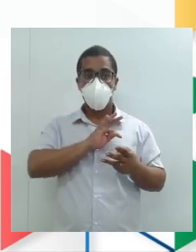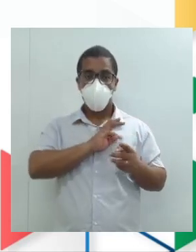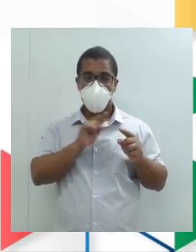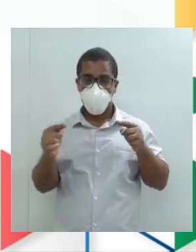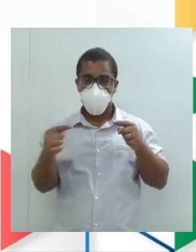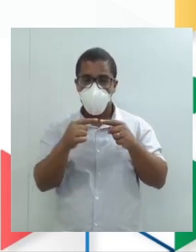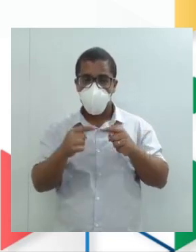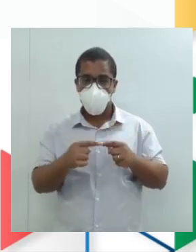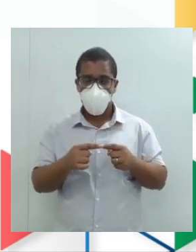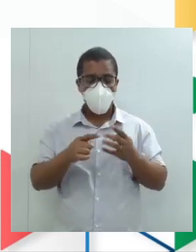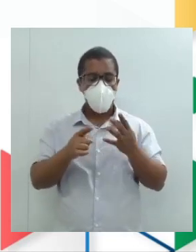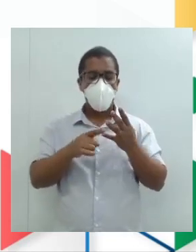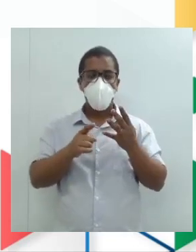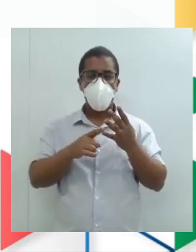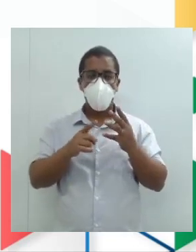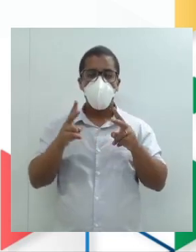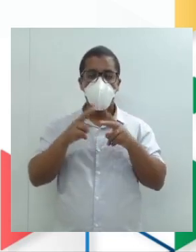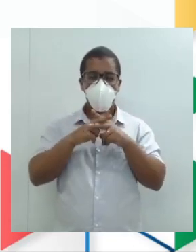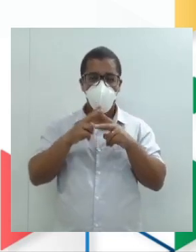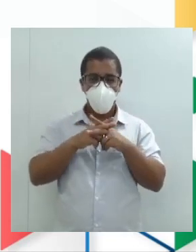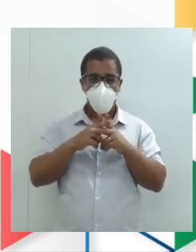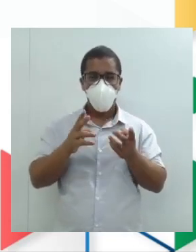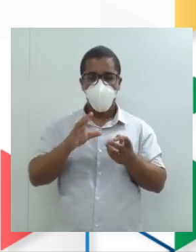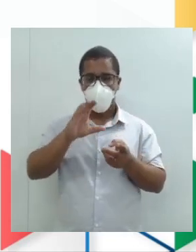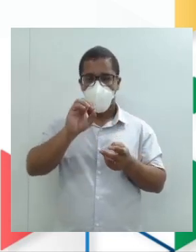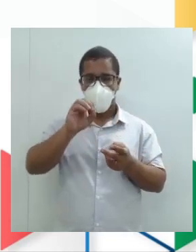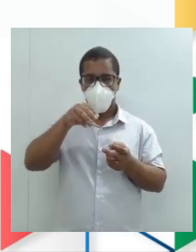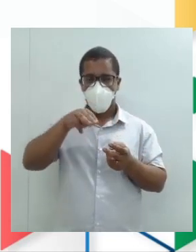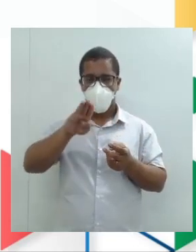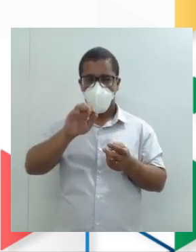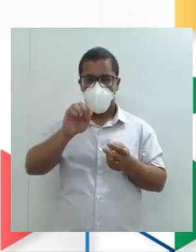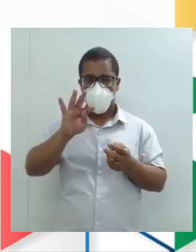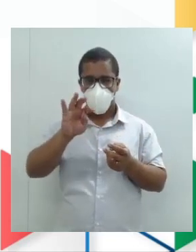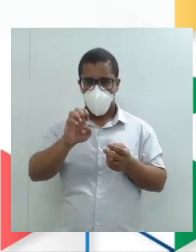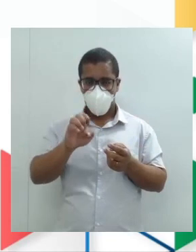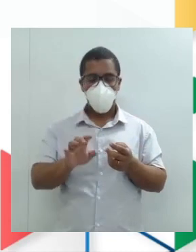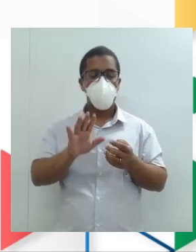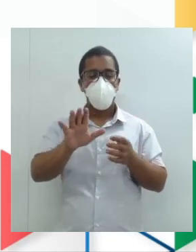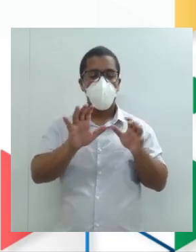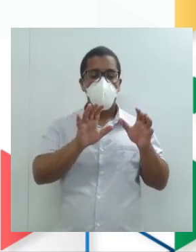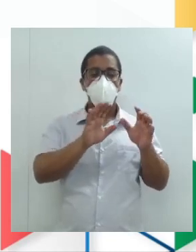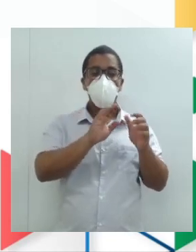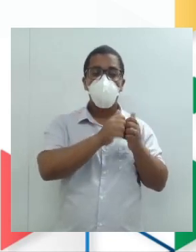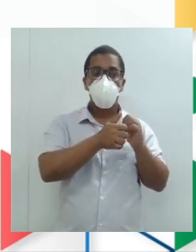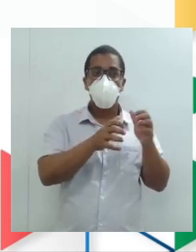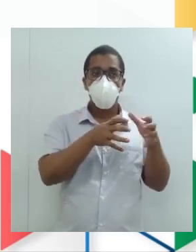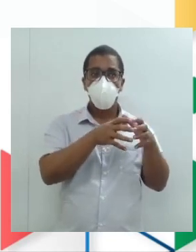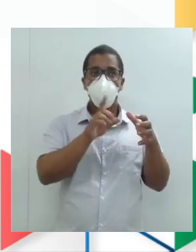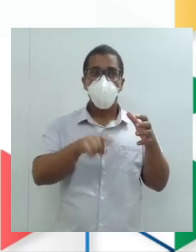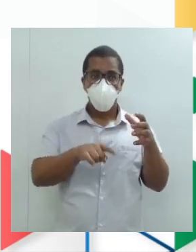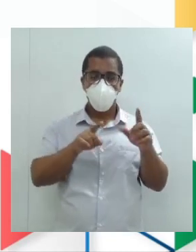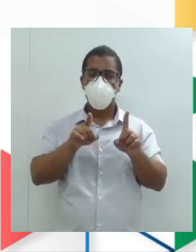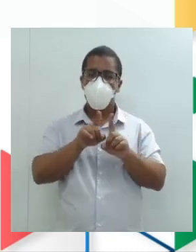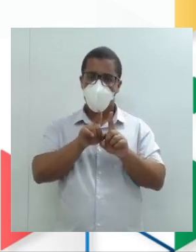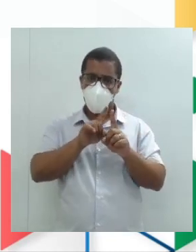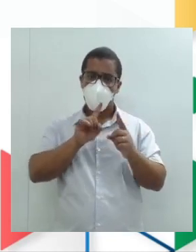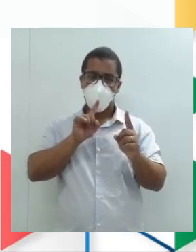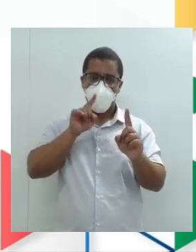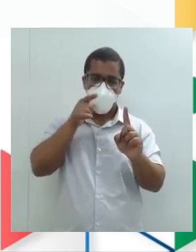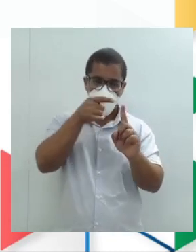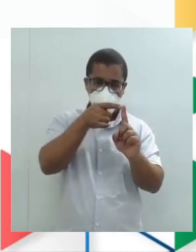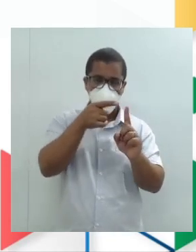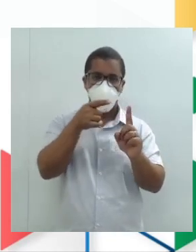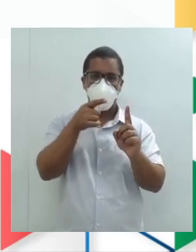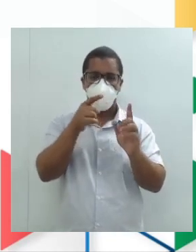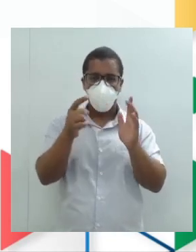de combate. E tem os esportes coletivos, que são esportes de marca e precisão também, esportes